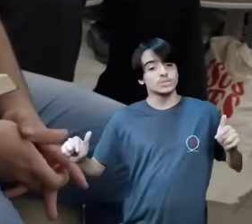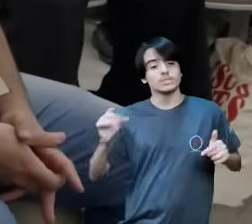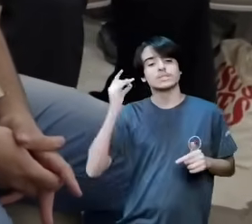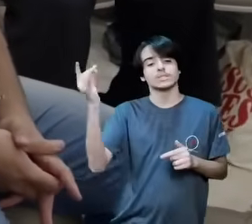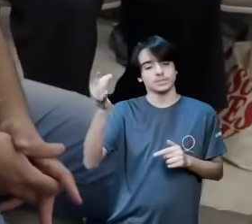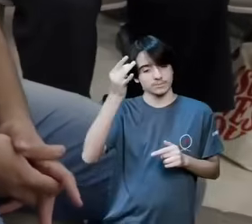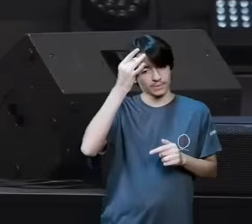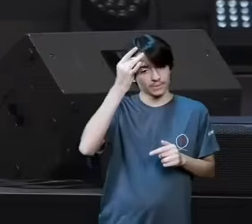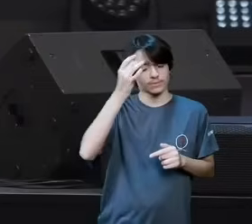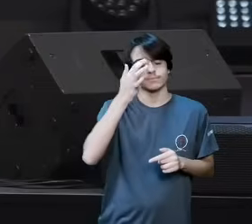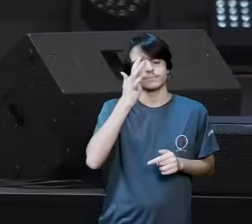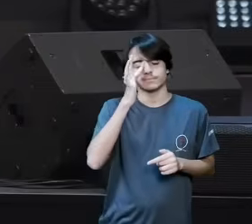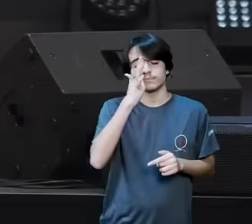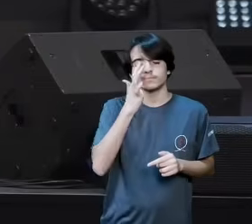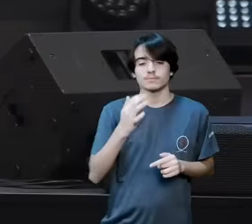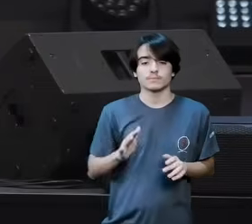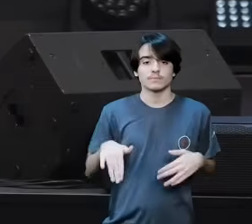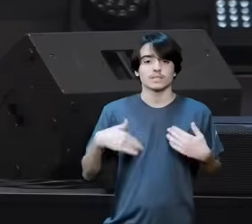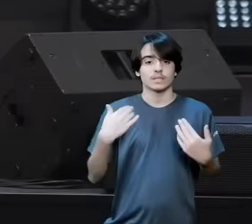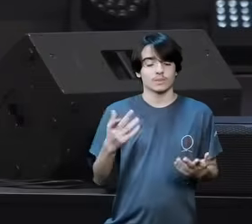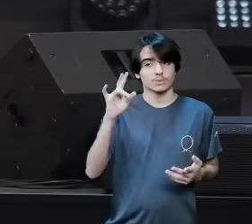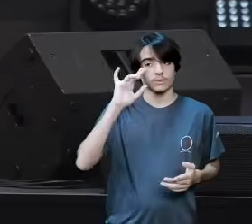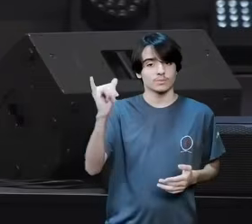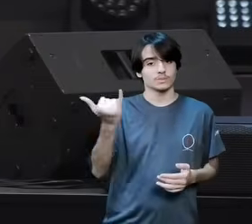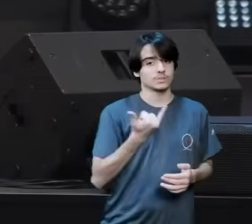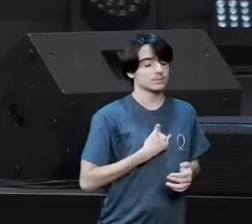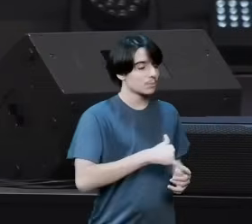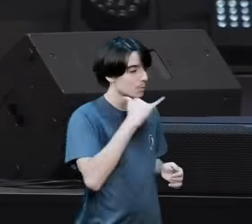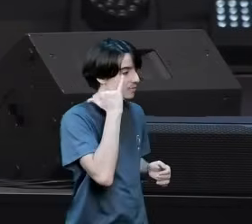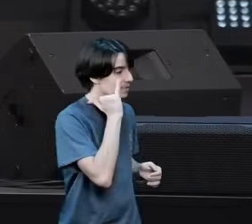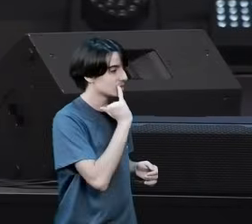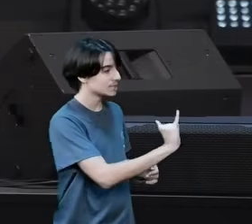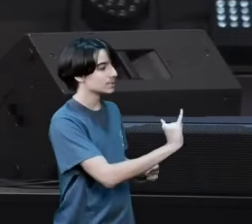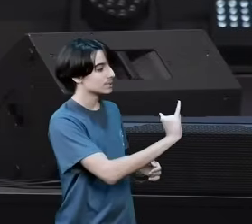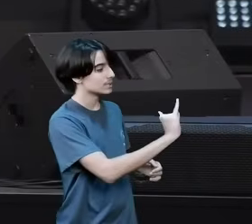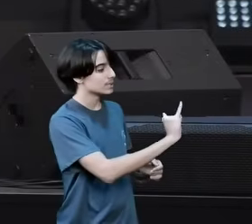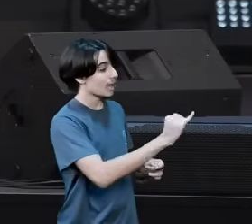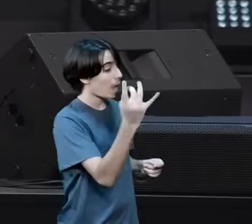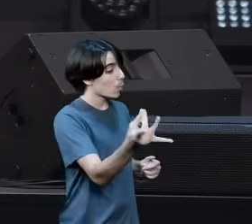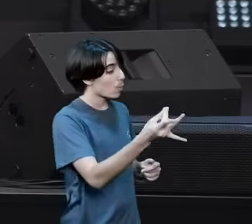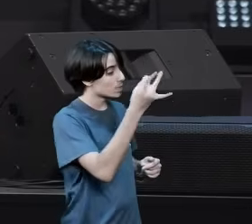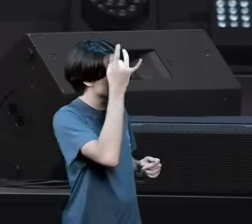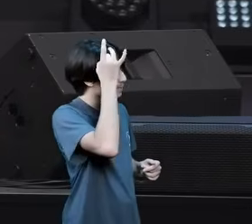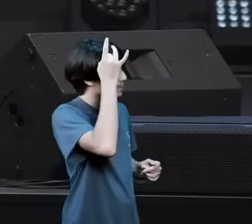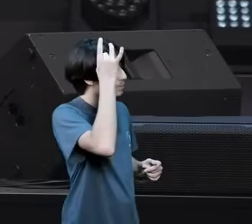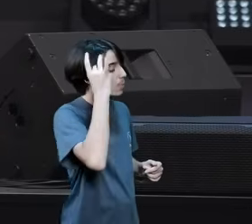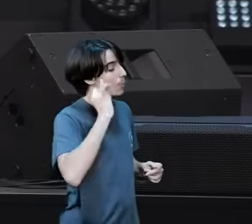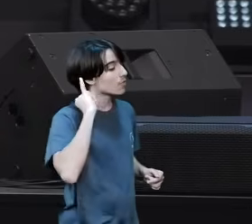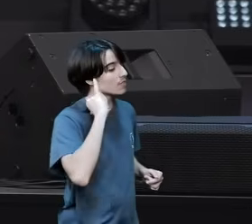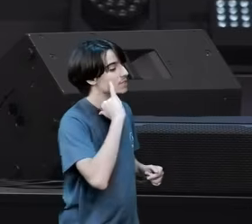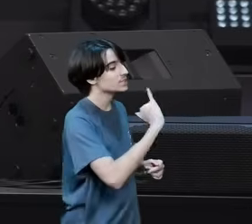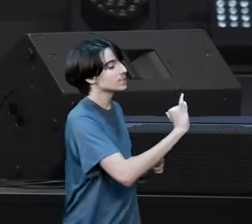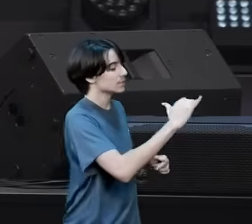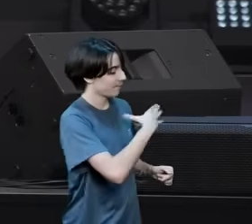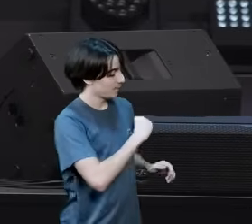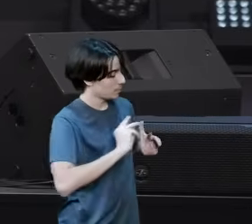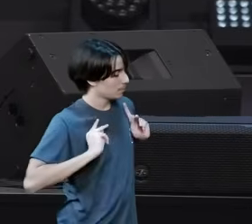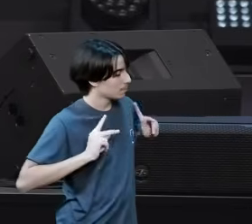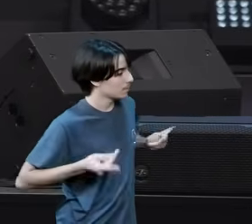neles? Então Ele me disse assim: profetiza ao Espírito, profetiza, ó filho do